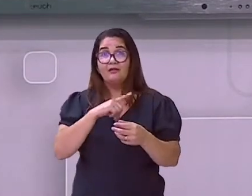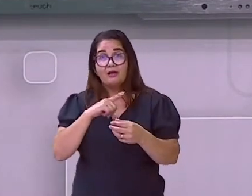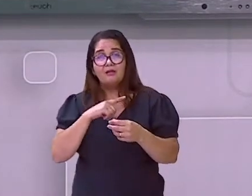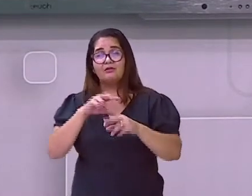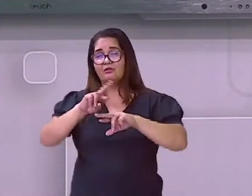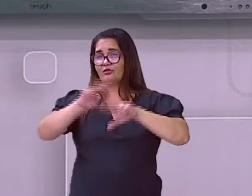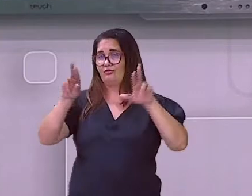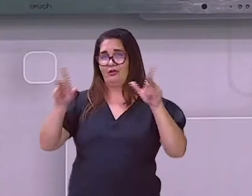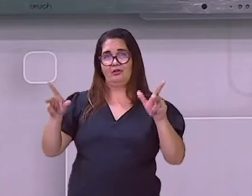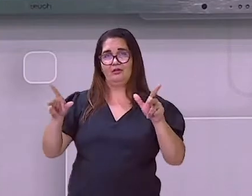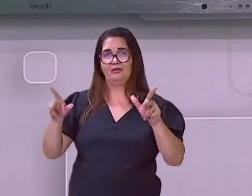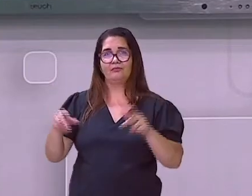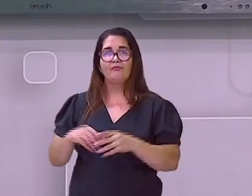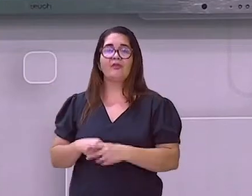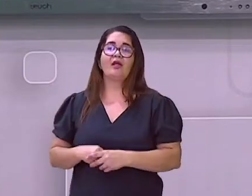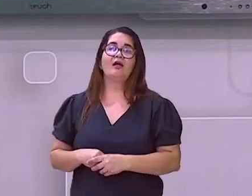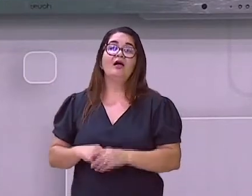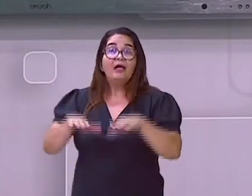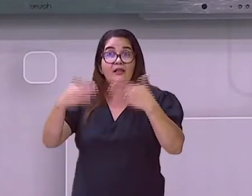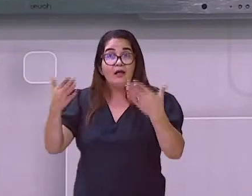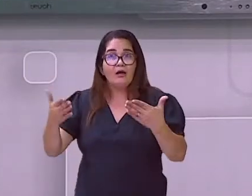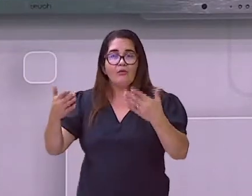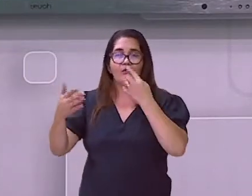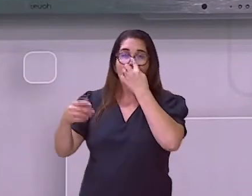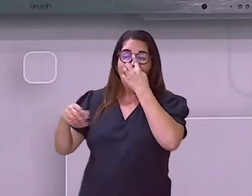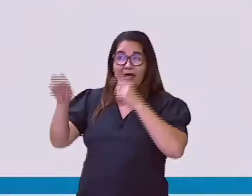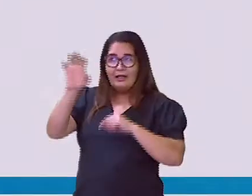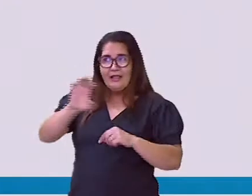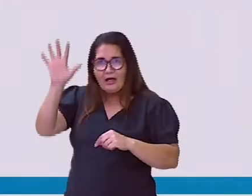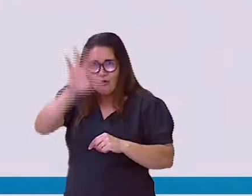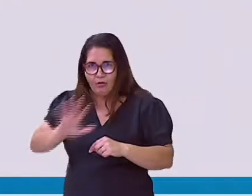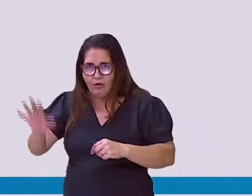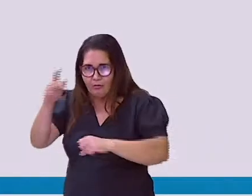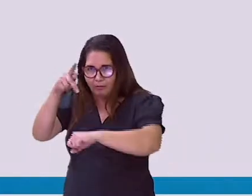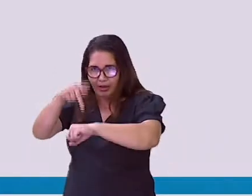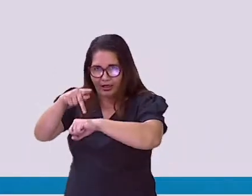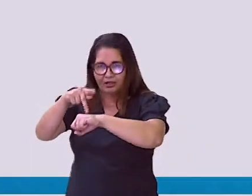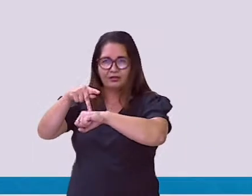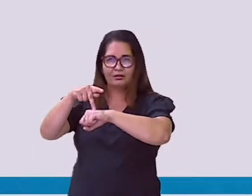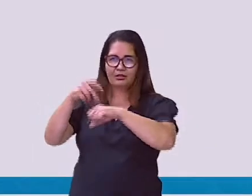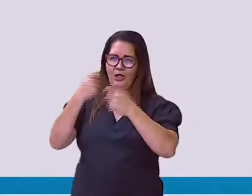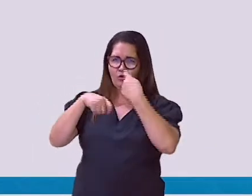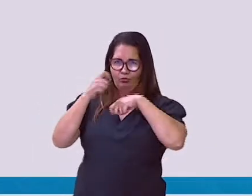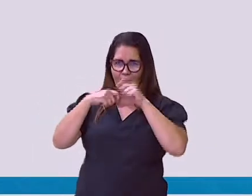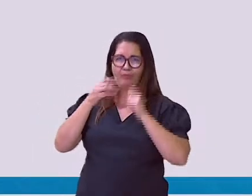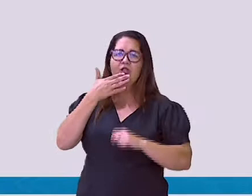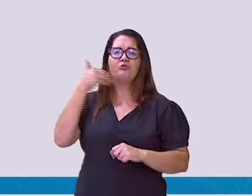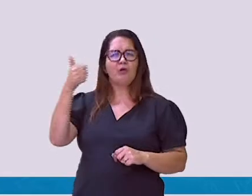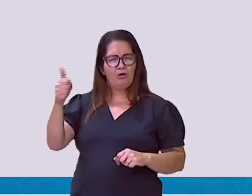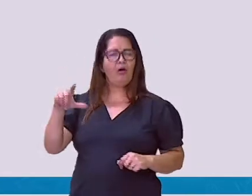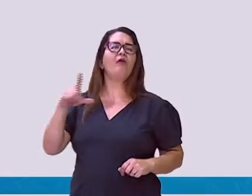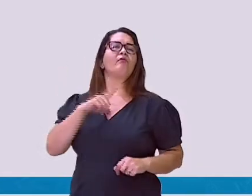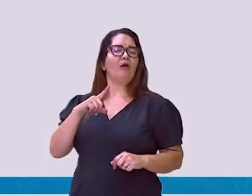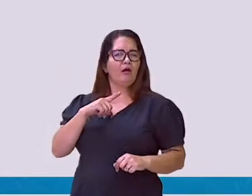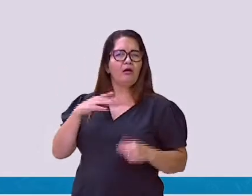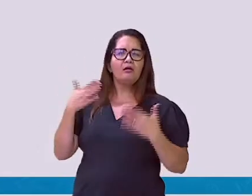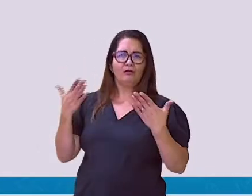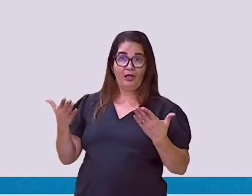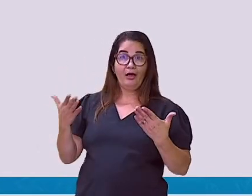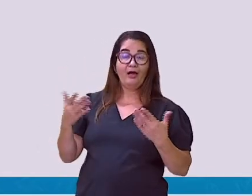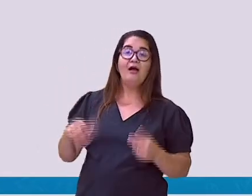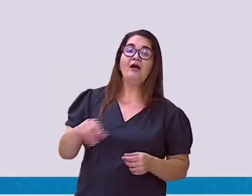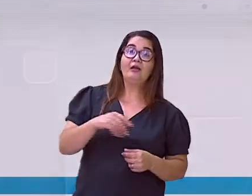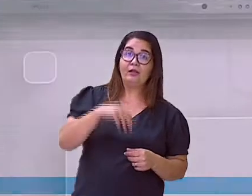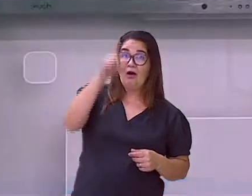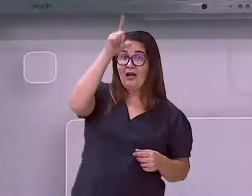Há países que se destacam economicamente. Nós já falamos, né? E aqui a gente vai colocar Alemanha, Reino